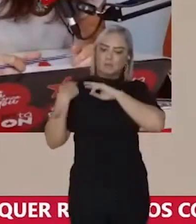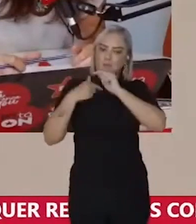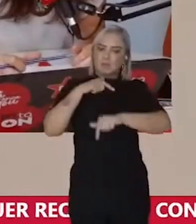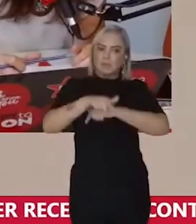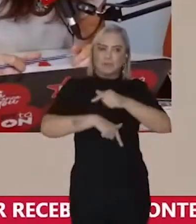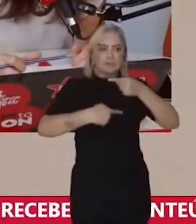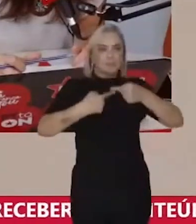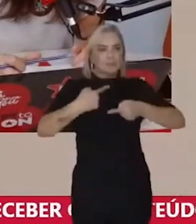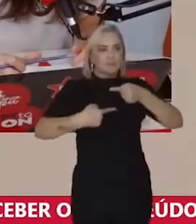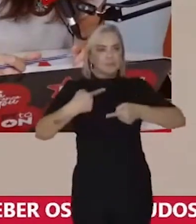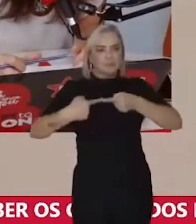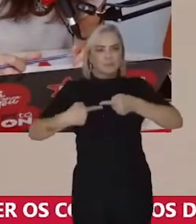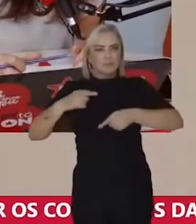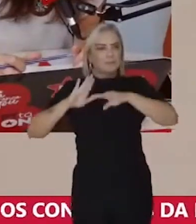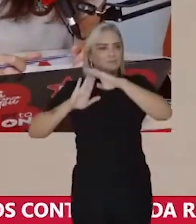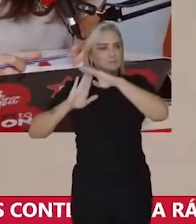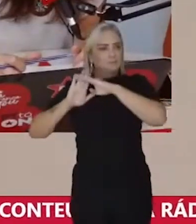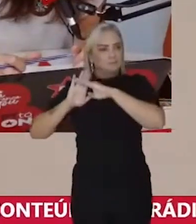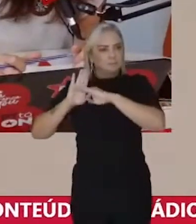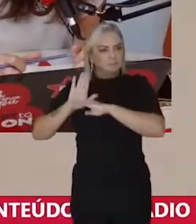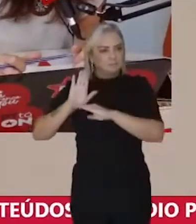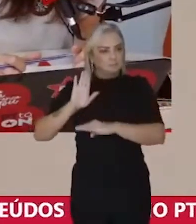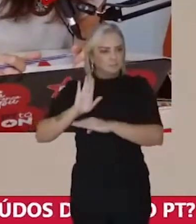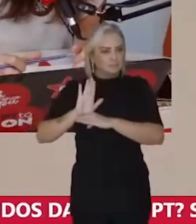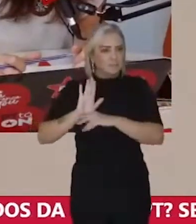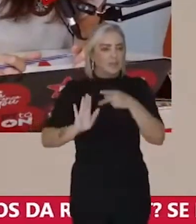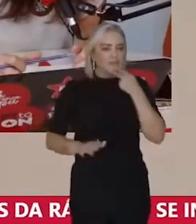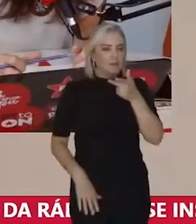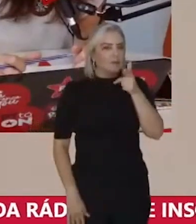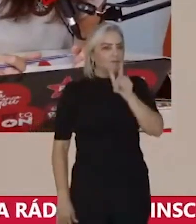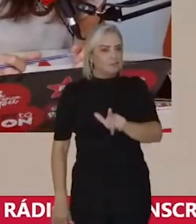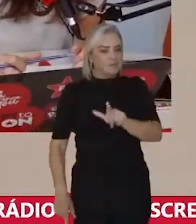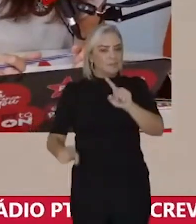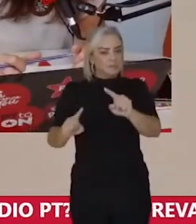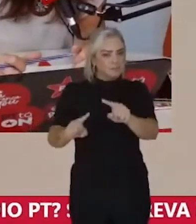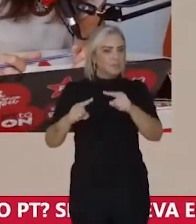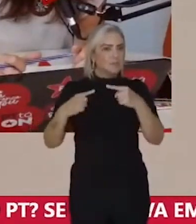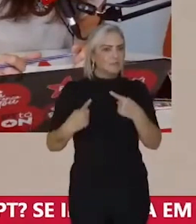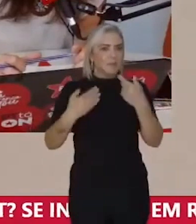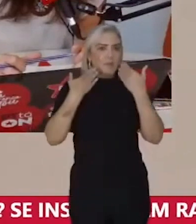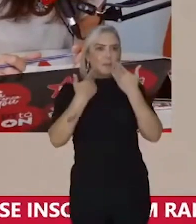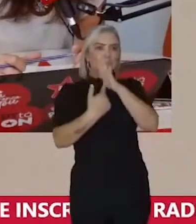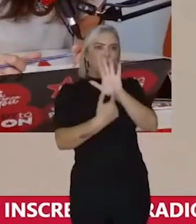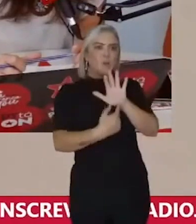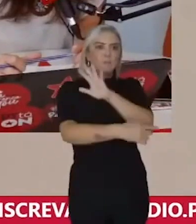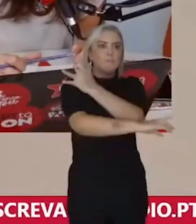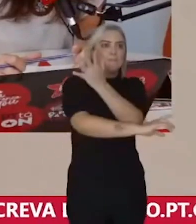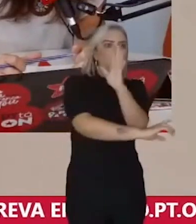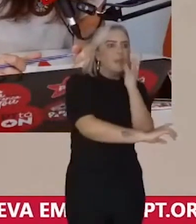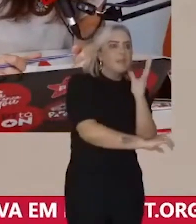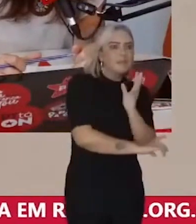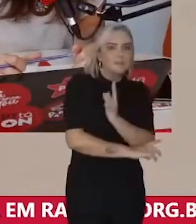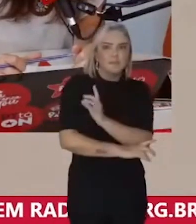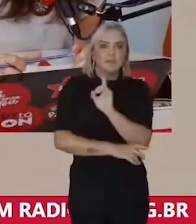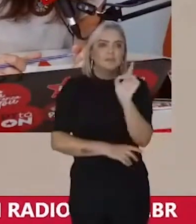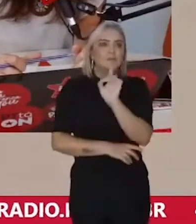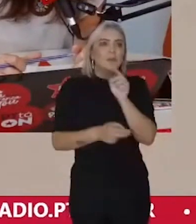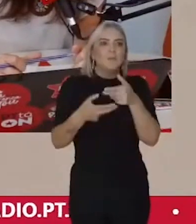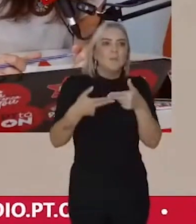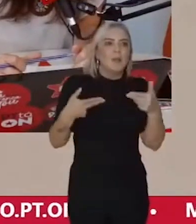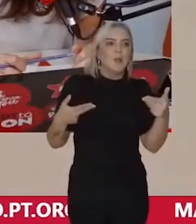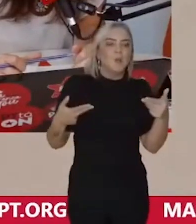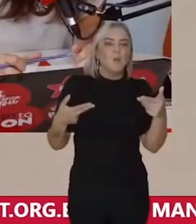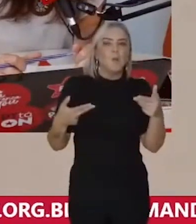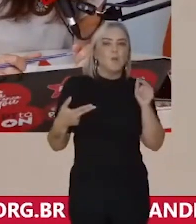é discutir um programa, e volto a dizer, nosso grande desafio vai ser demonstrar que meio ambiente não é algo que